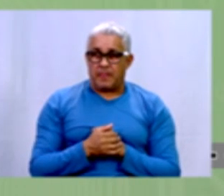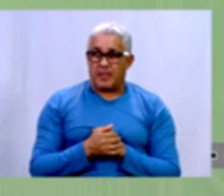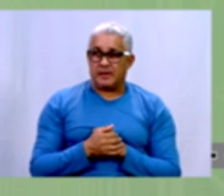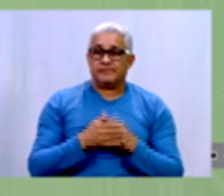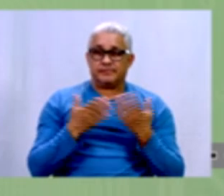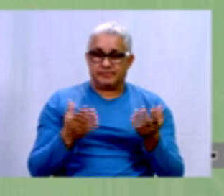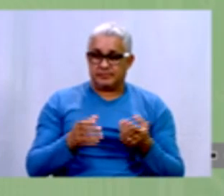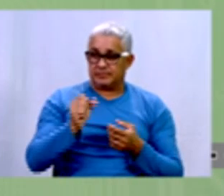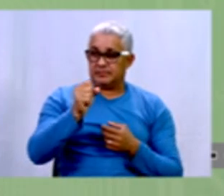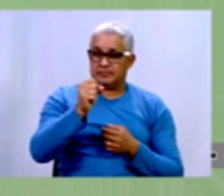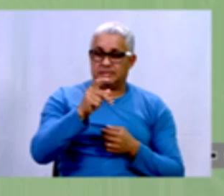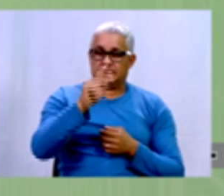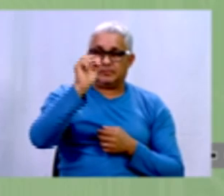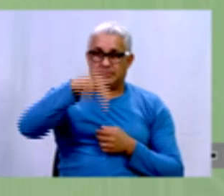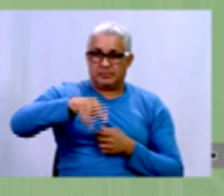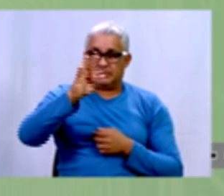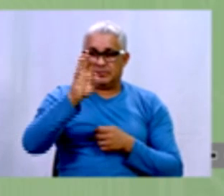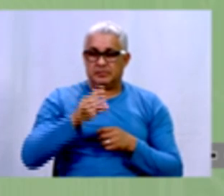Então, os sprints.